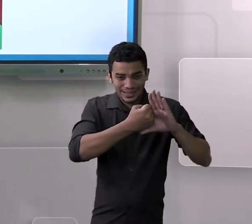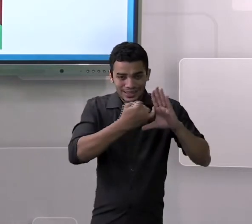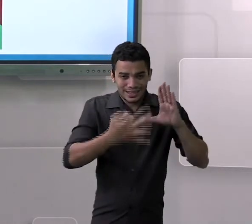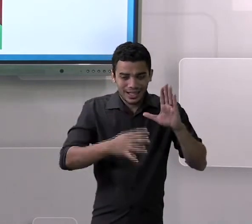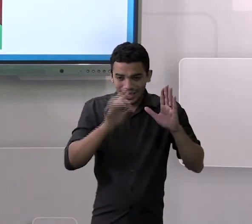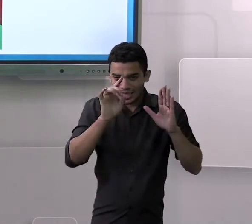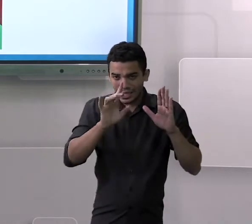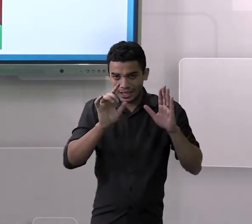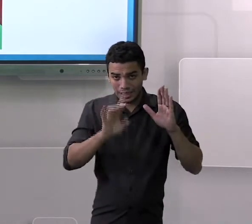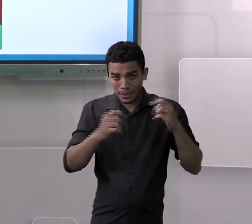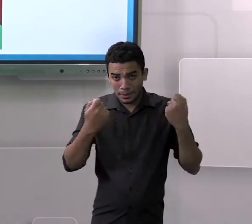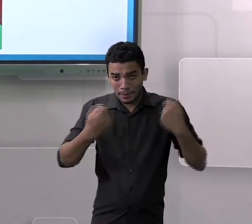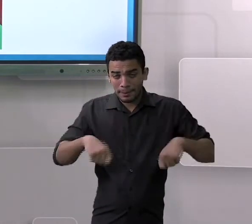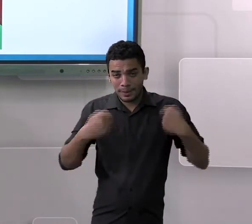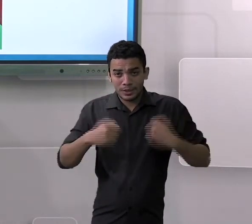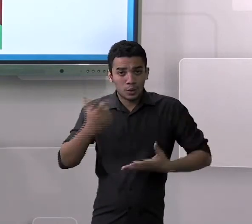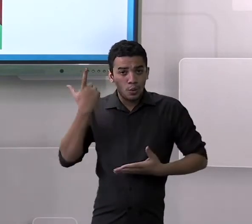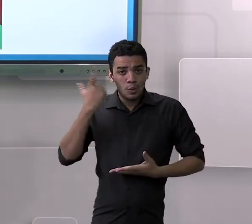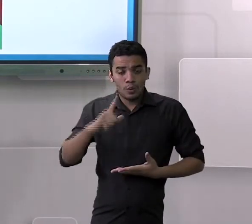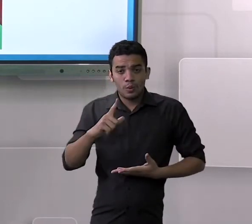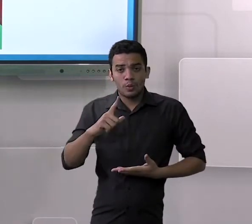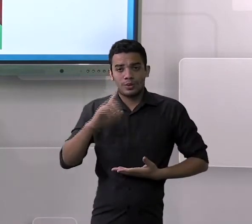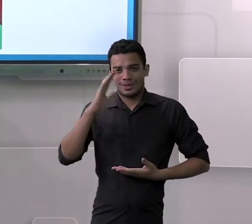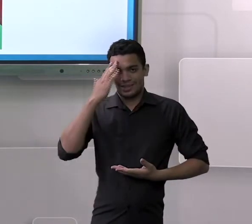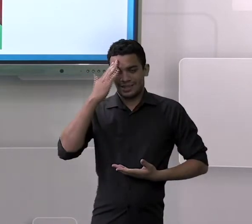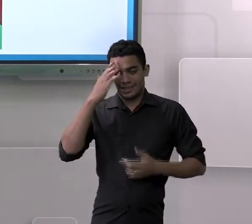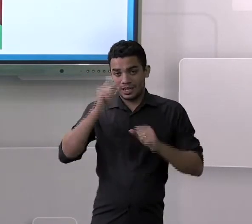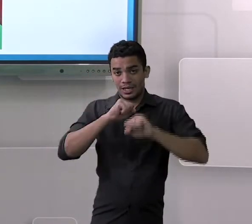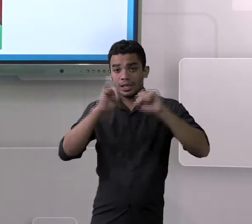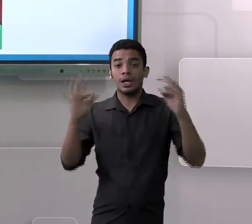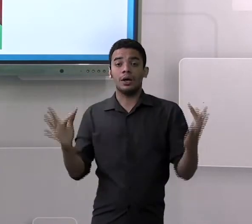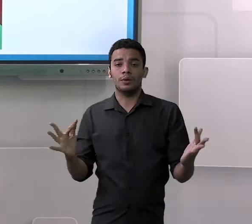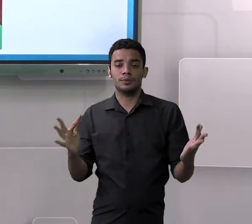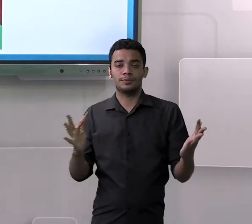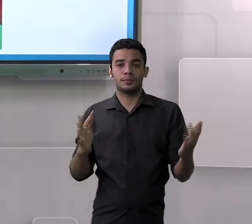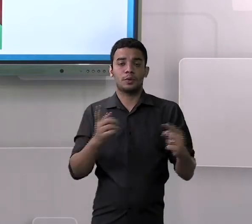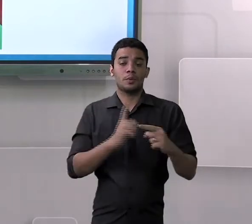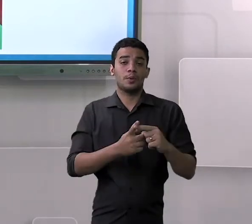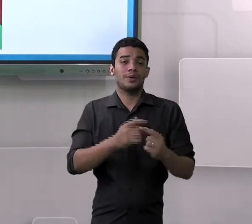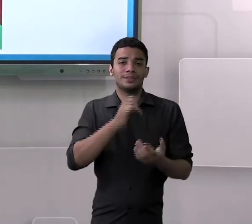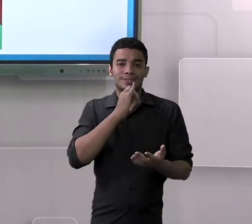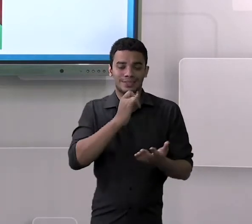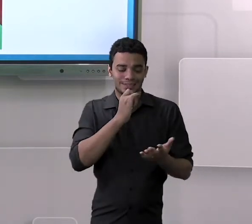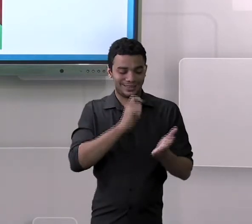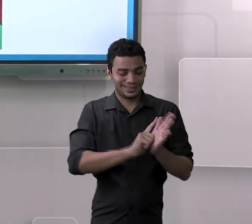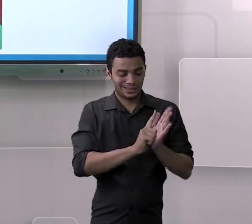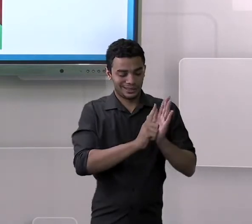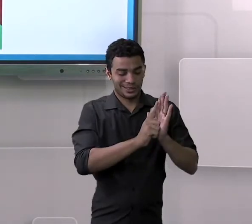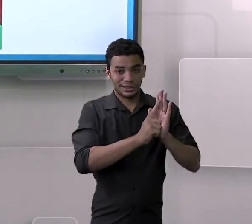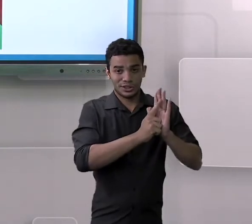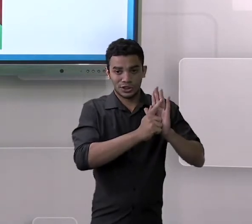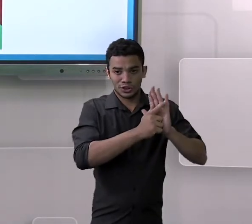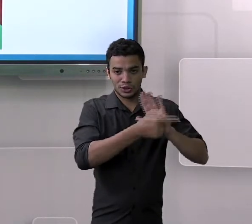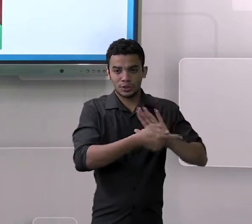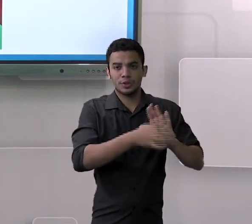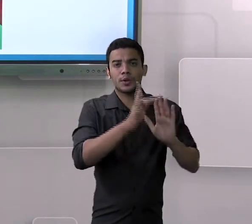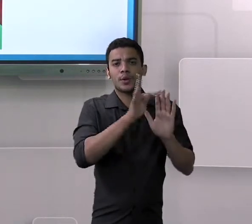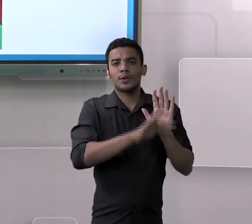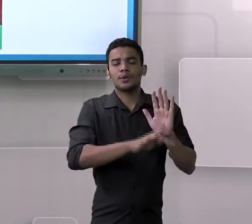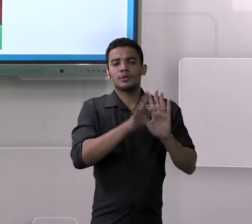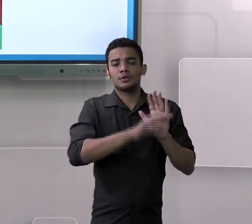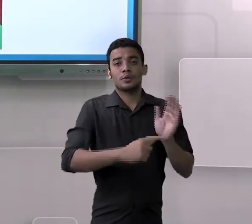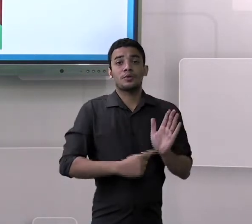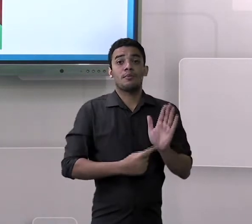que entender. Ele é um gênero textual que ele promove um produto ou